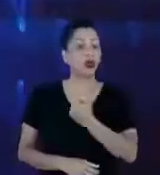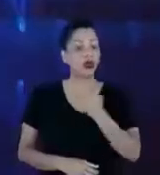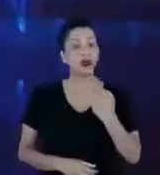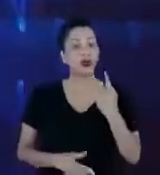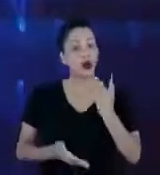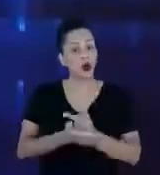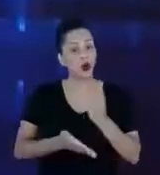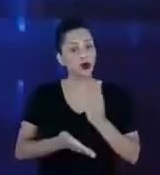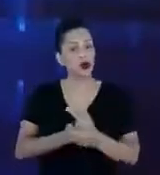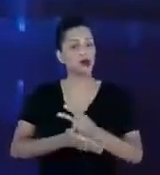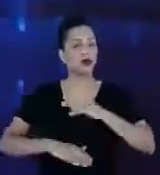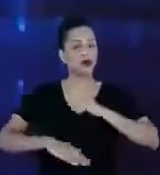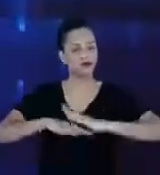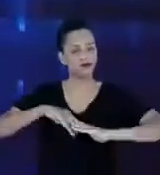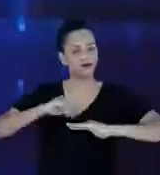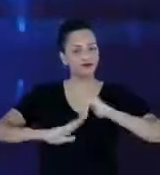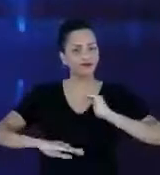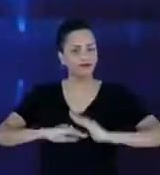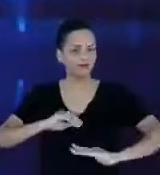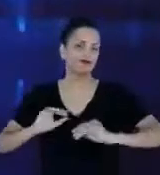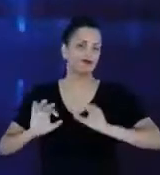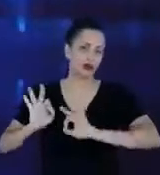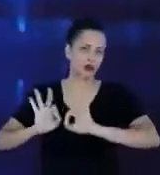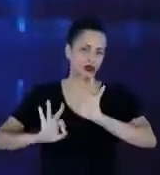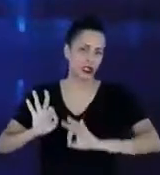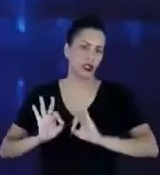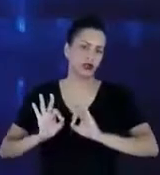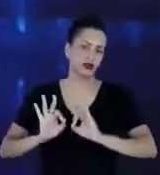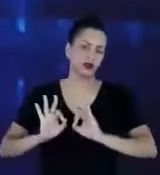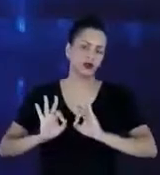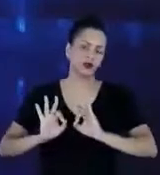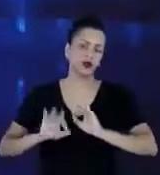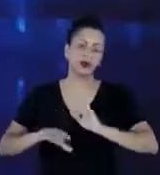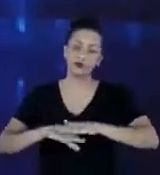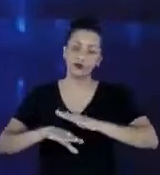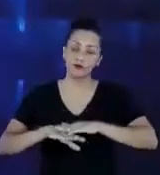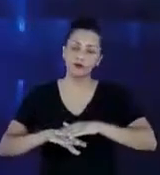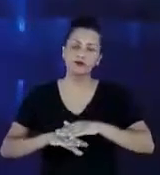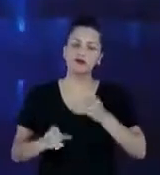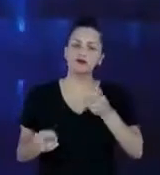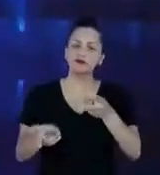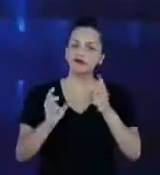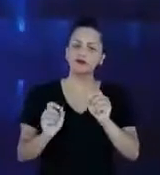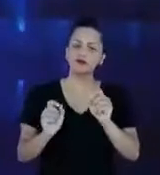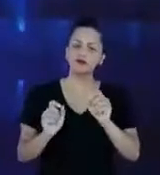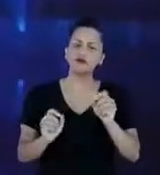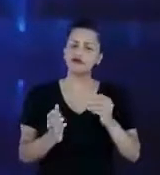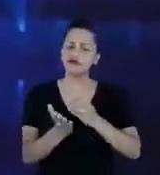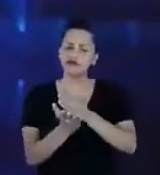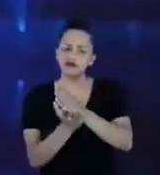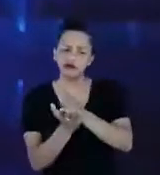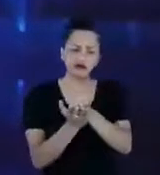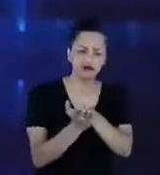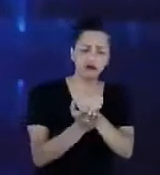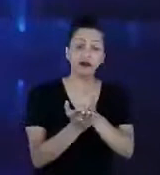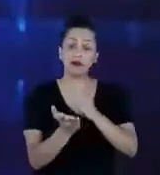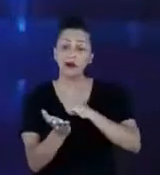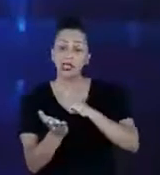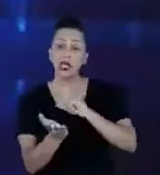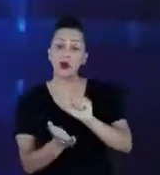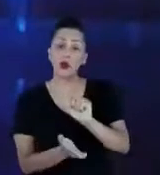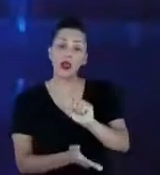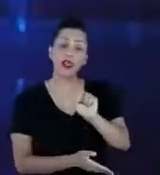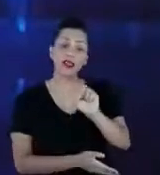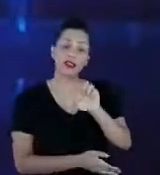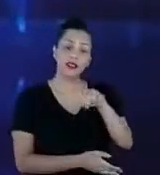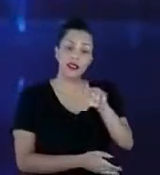esses projetos. Quando a gente olha, por exemplo, para essa possibilidade de termos os sandbox, né, que vão permitir